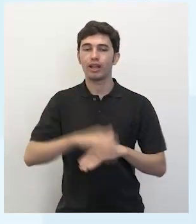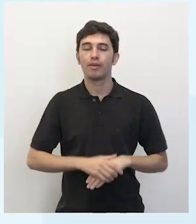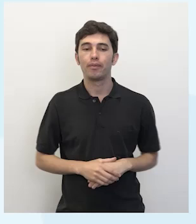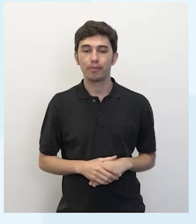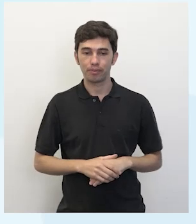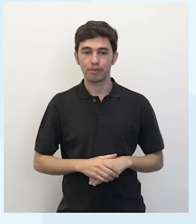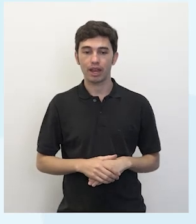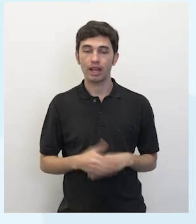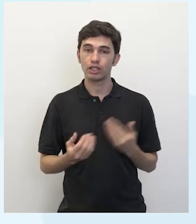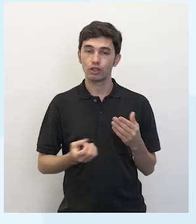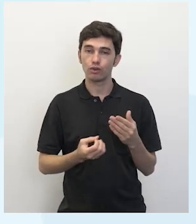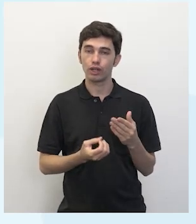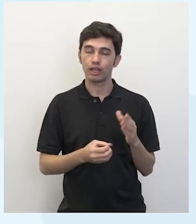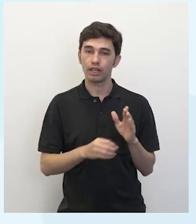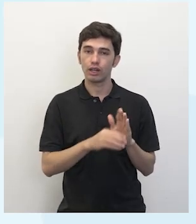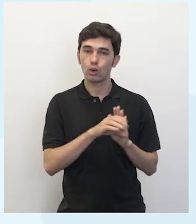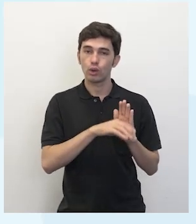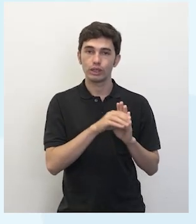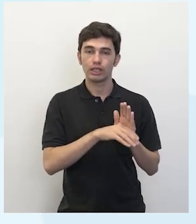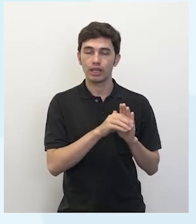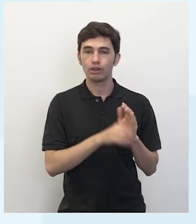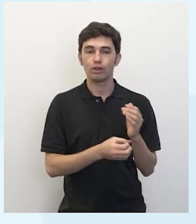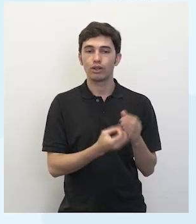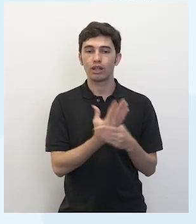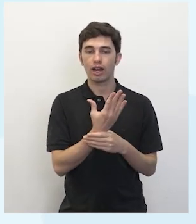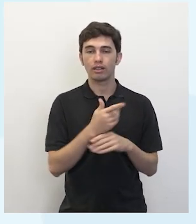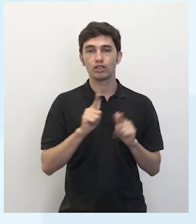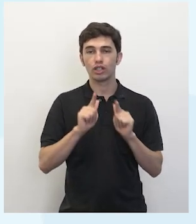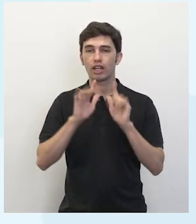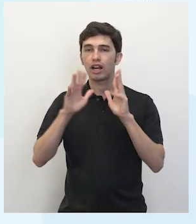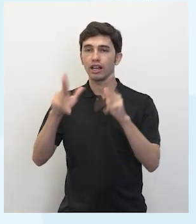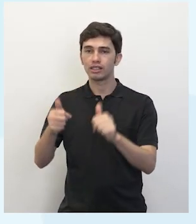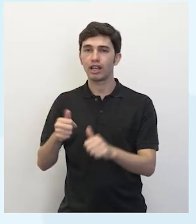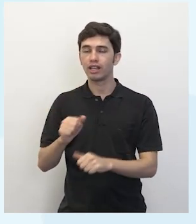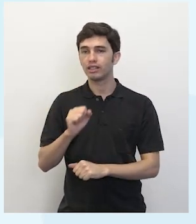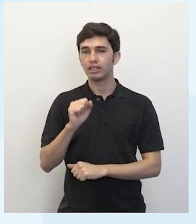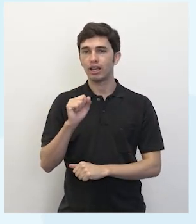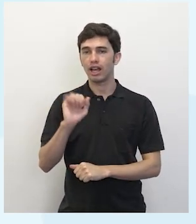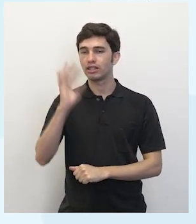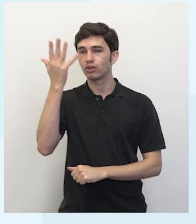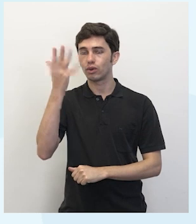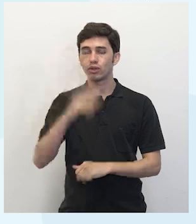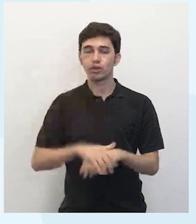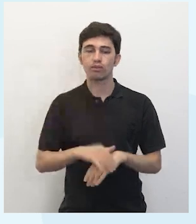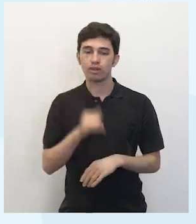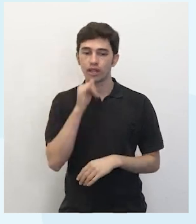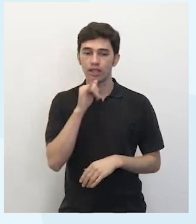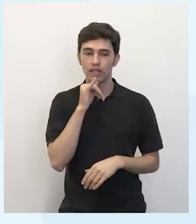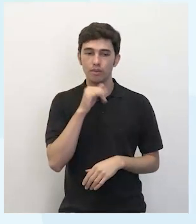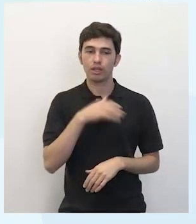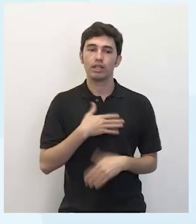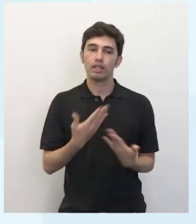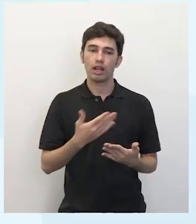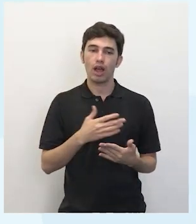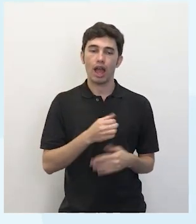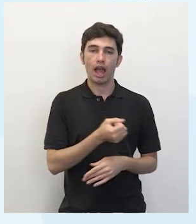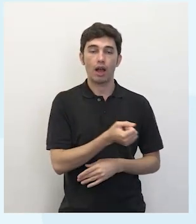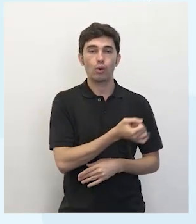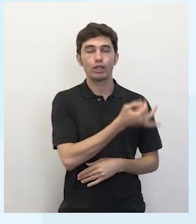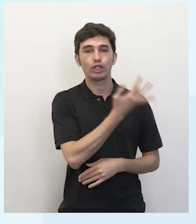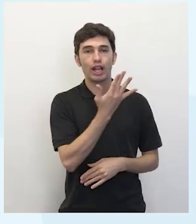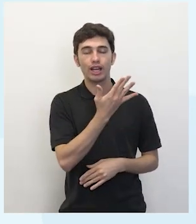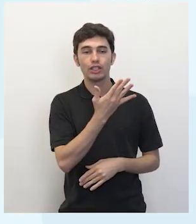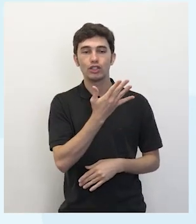um conceito, né? Que conceito era esse? Generalizar situações, né? Então, aqui a quantidade de farinha, ela foi